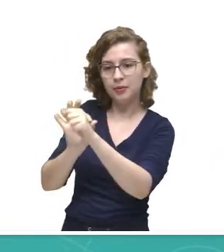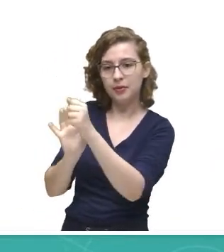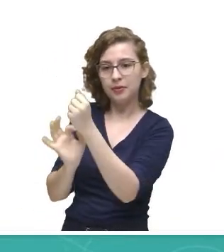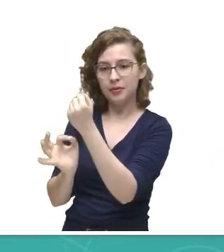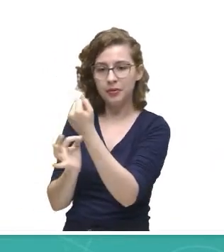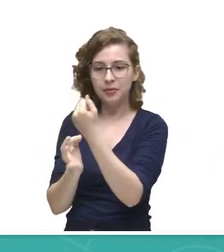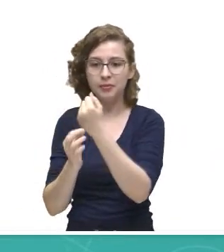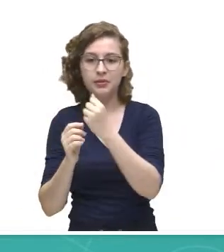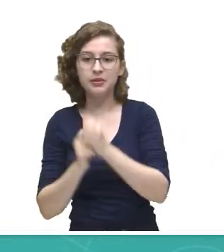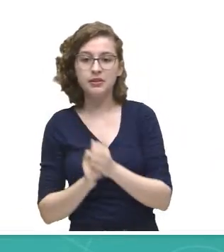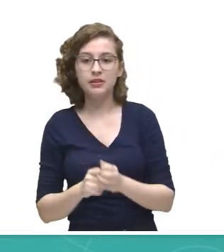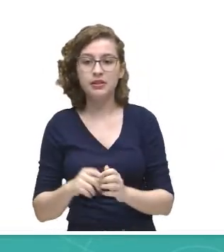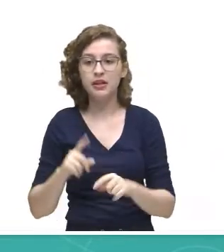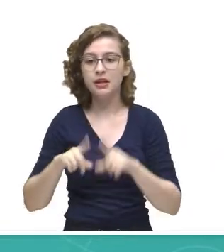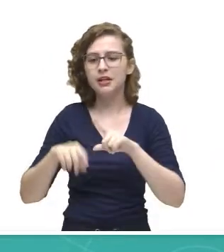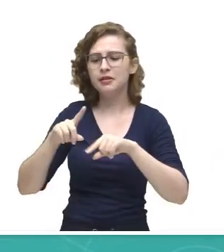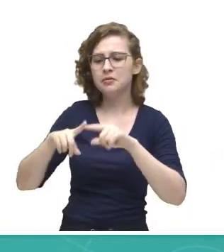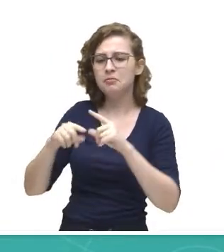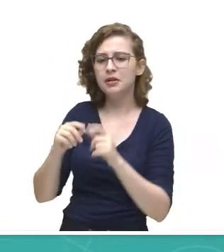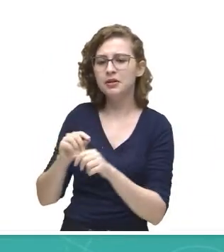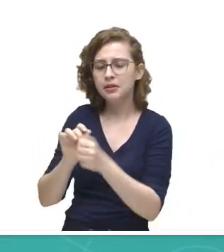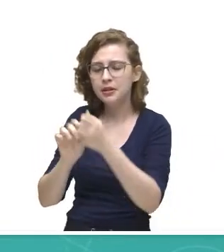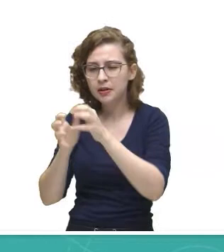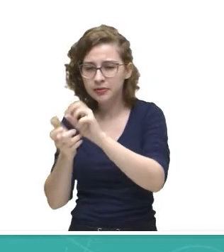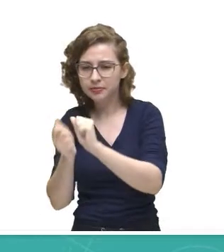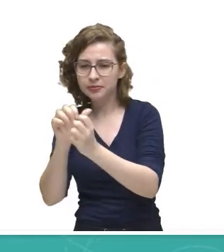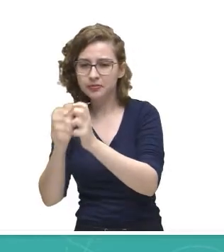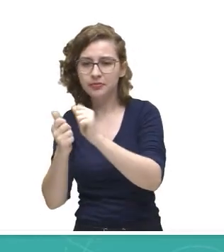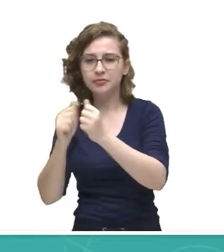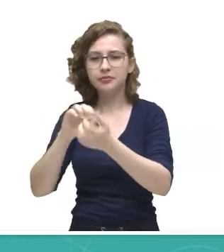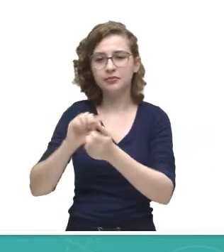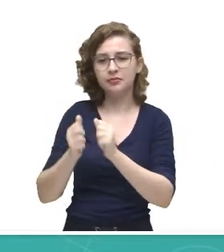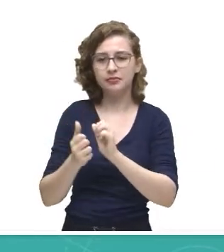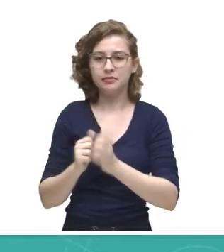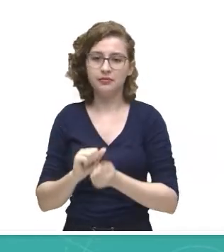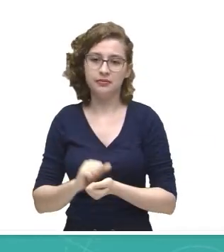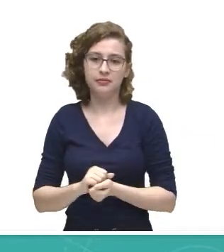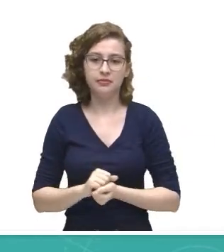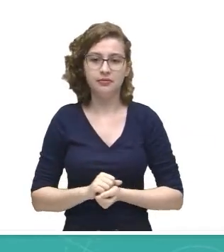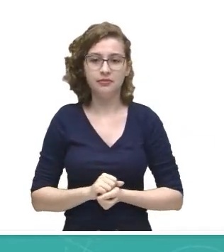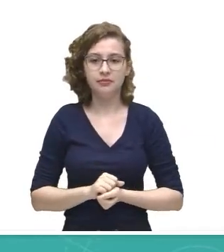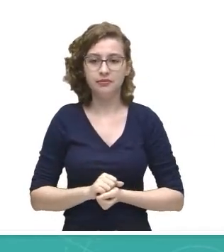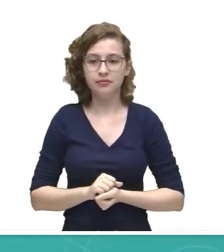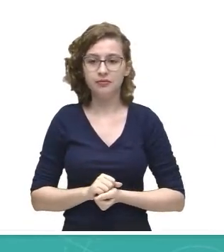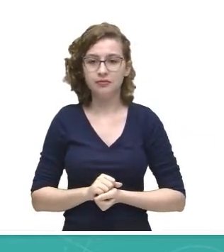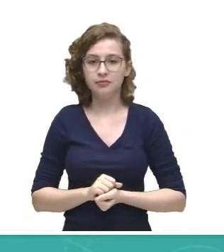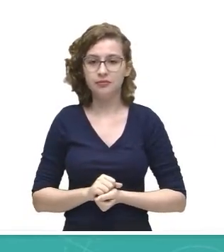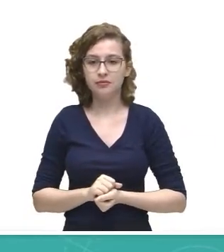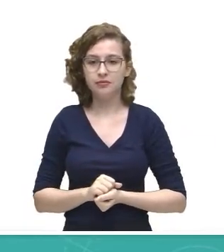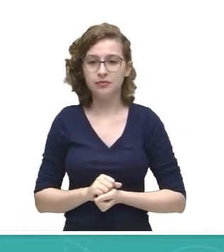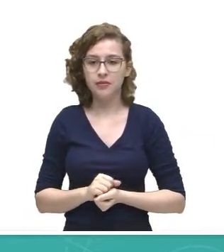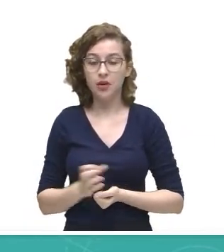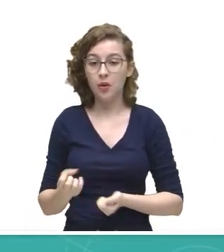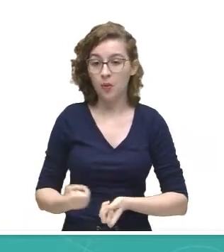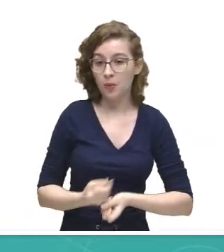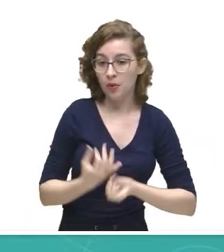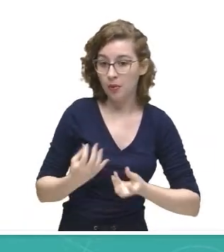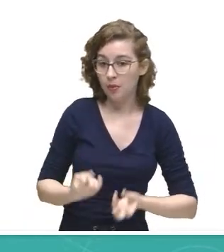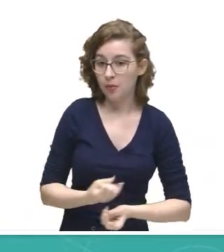materiais manualmente. Então o artesanato é algo ali que é uma atividade que é produzida de forma